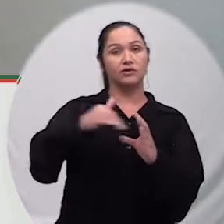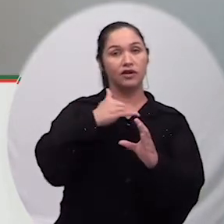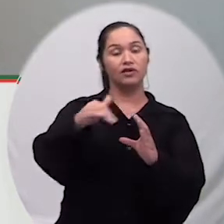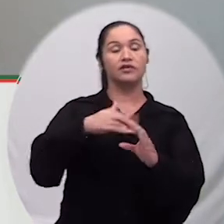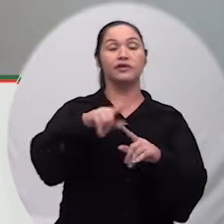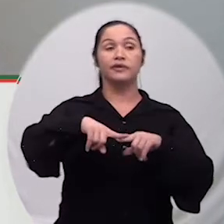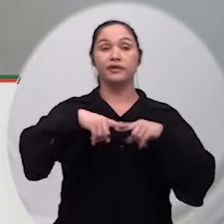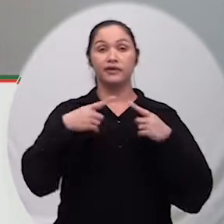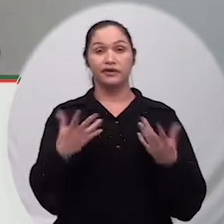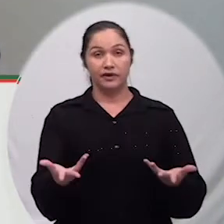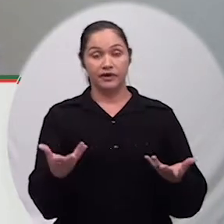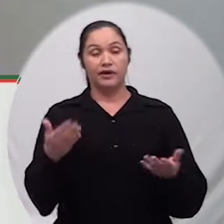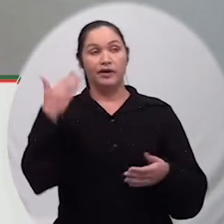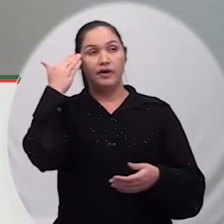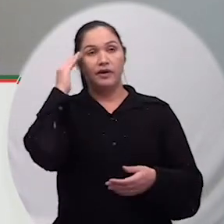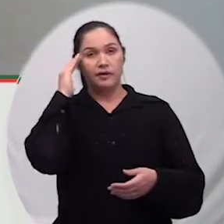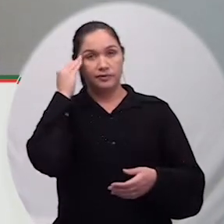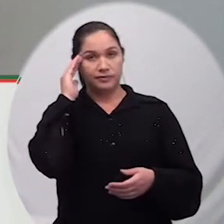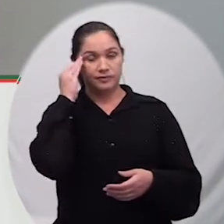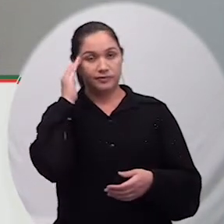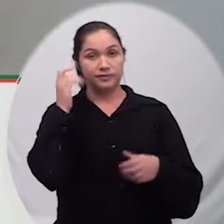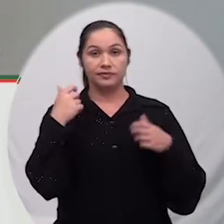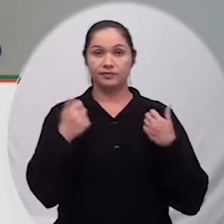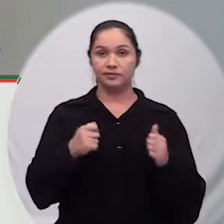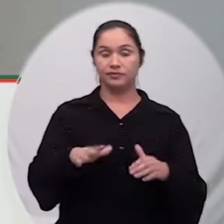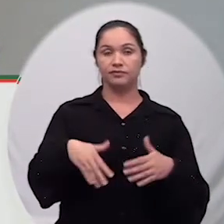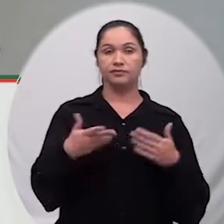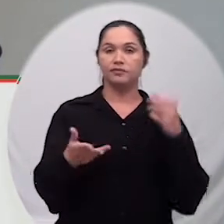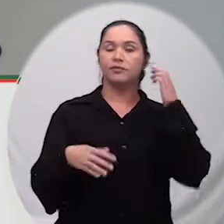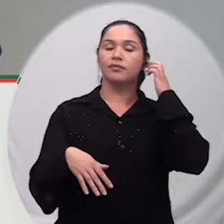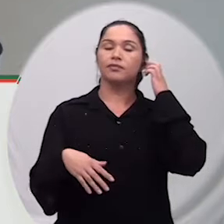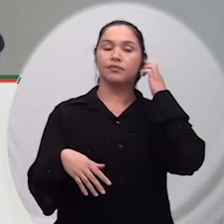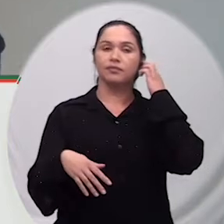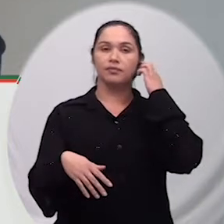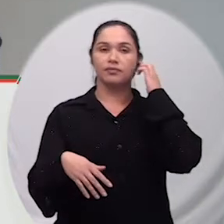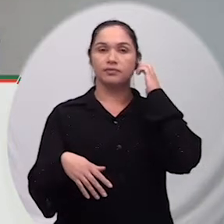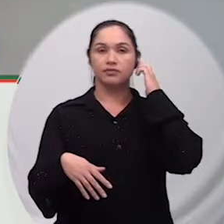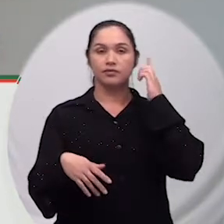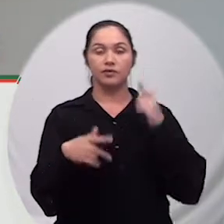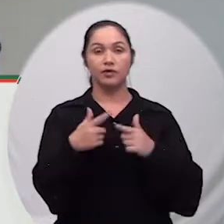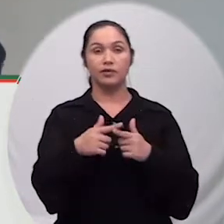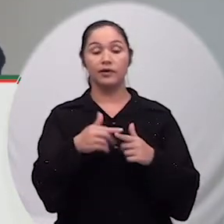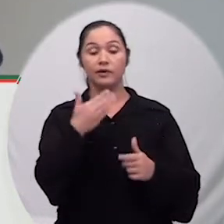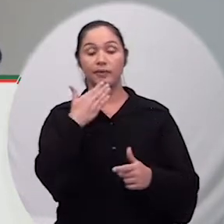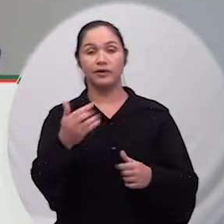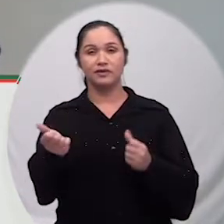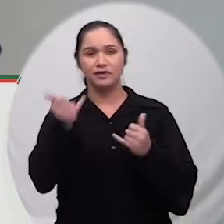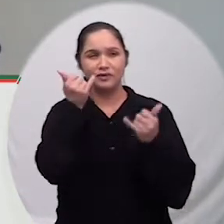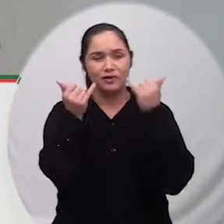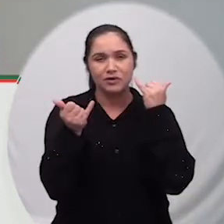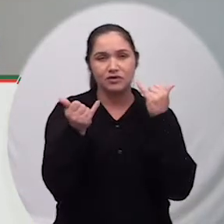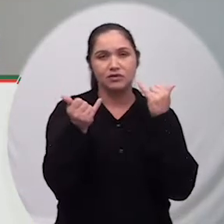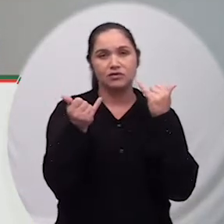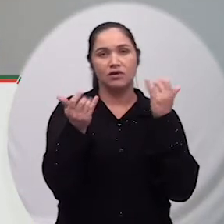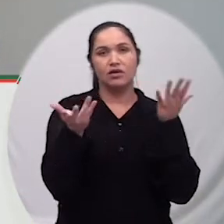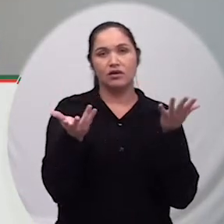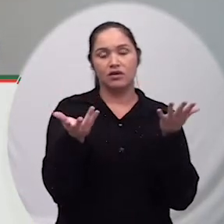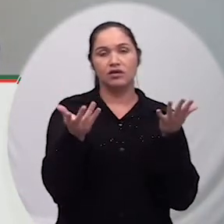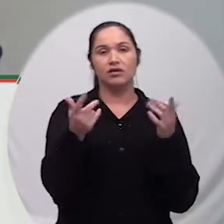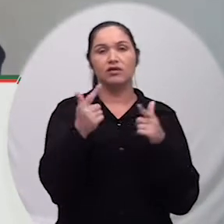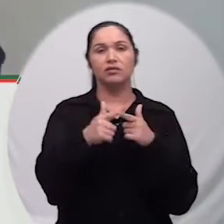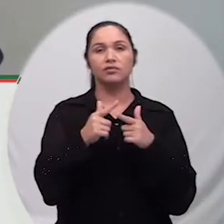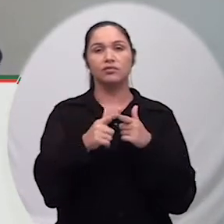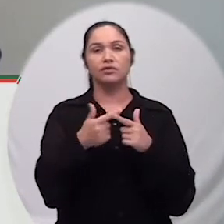mais desse pedido aqui, né, desse pedido de informação, se realmente eu tivesse feito a defesa